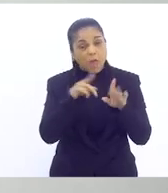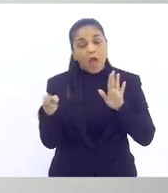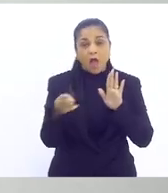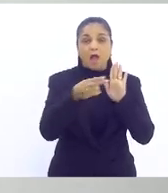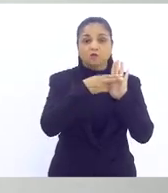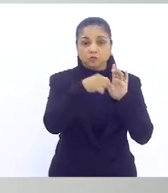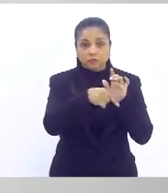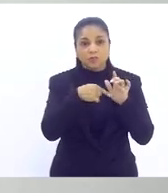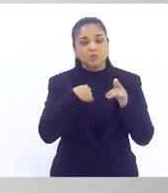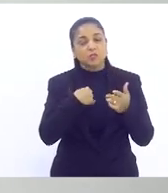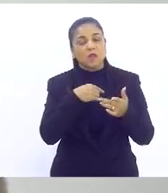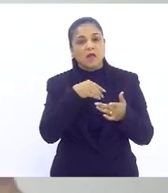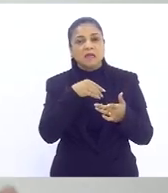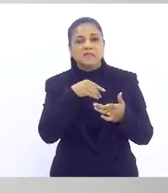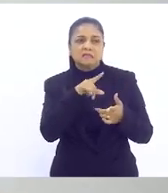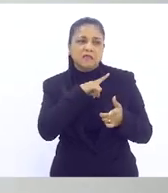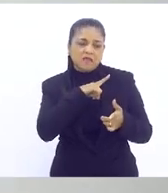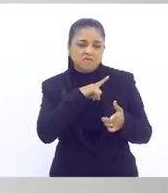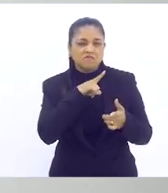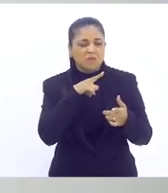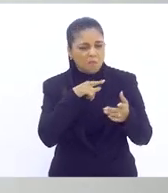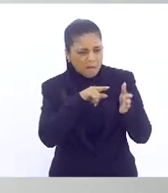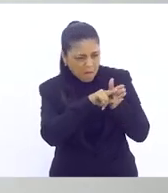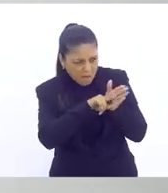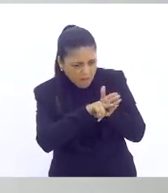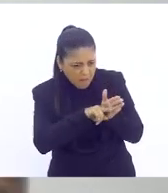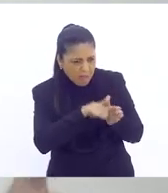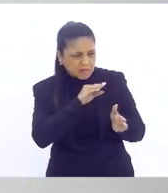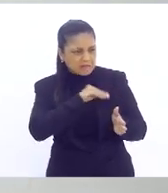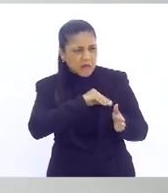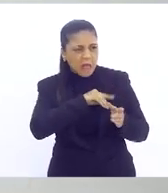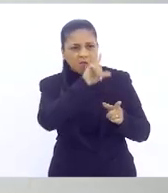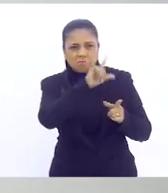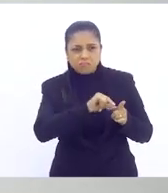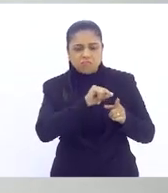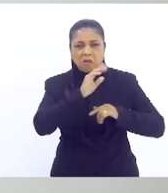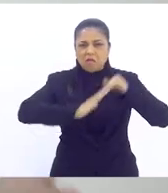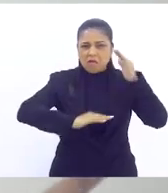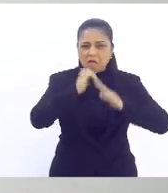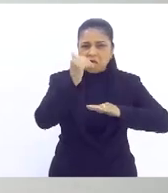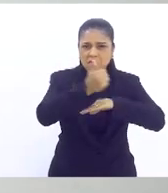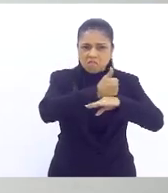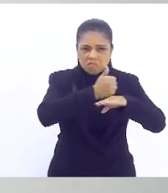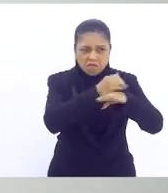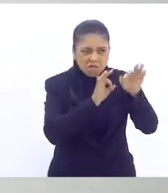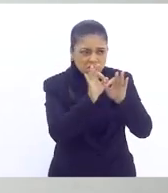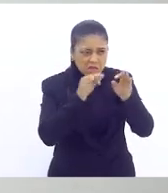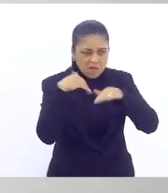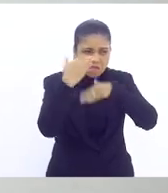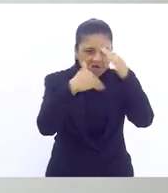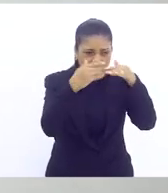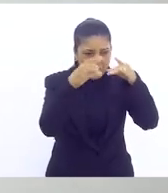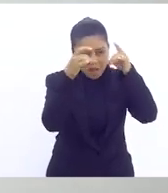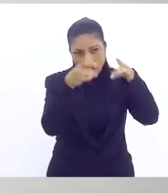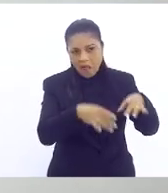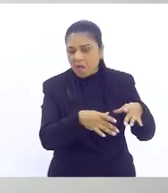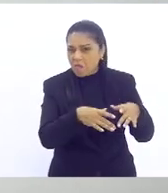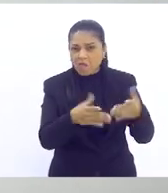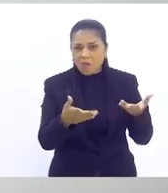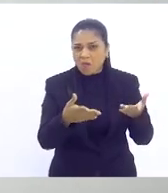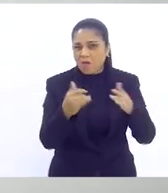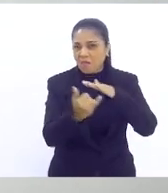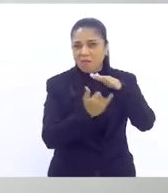devido ao baixo salários falta de perspectiva né plano de carreira e revisório acabaram deixando o órgão então isso vale também